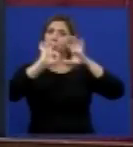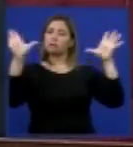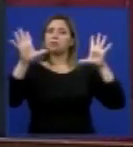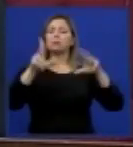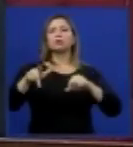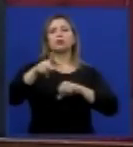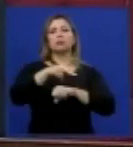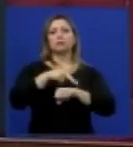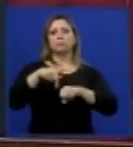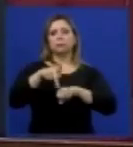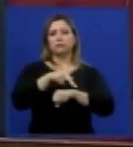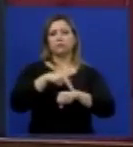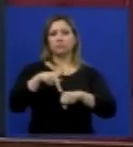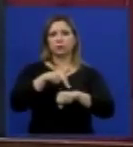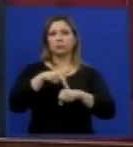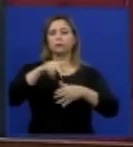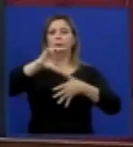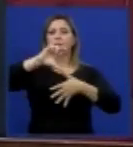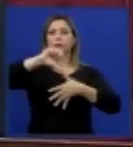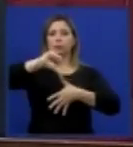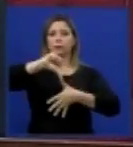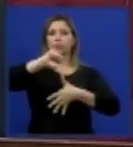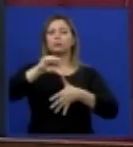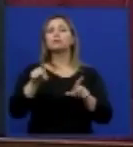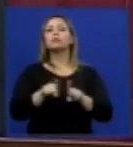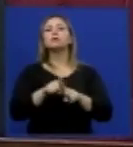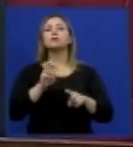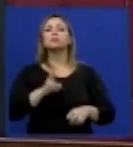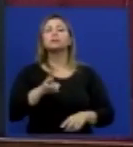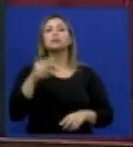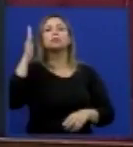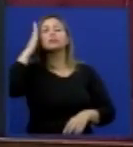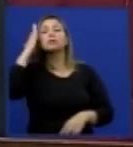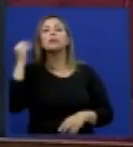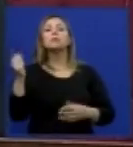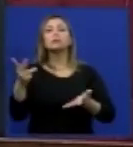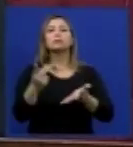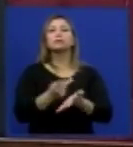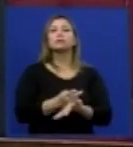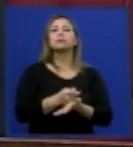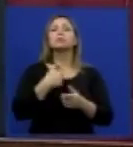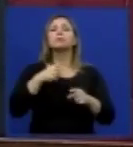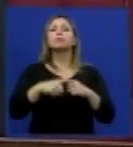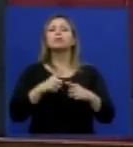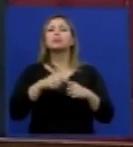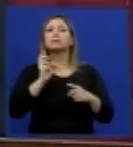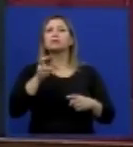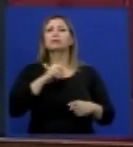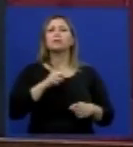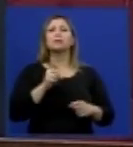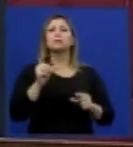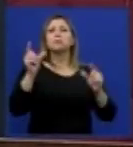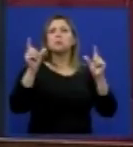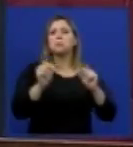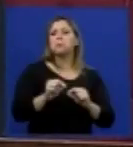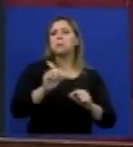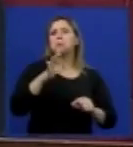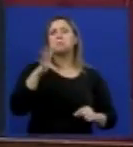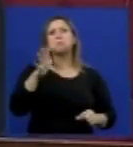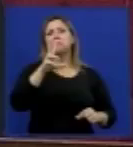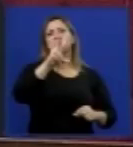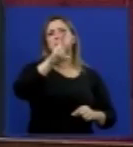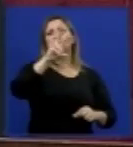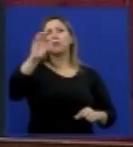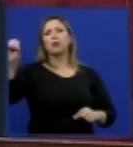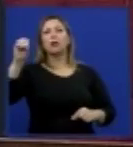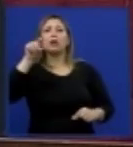países do Mercosul, em razão da sua baixa quantidade, cerca de 500 mil